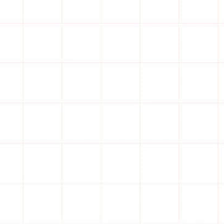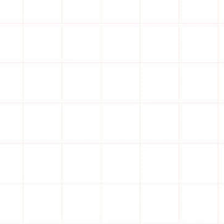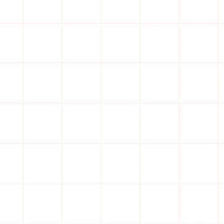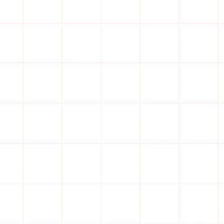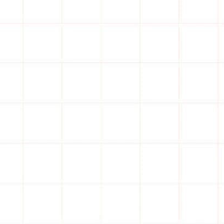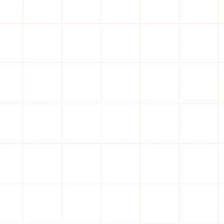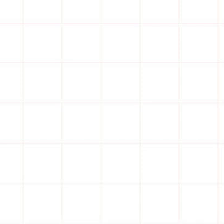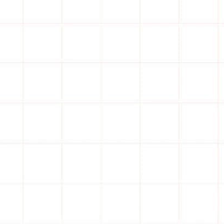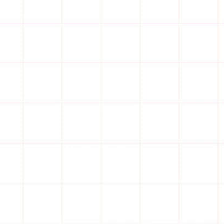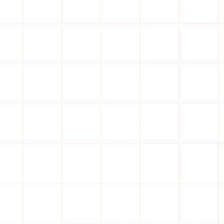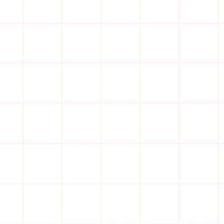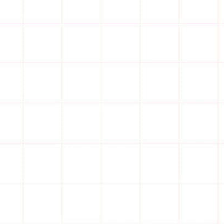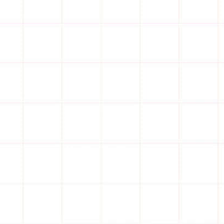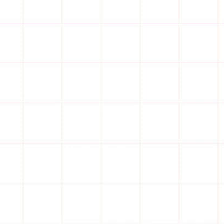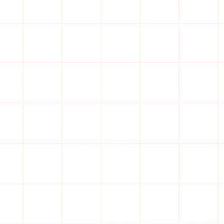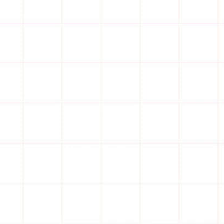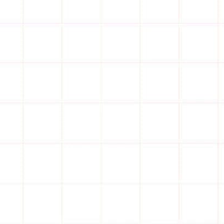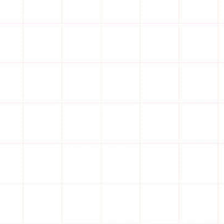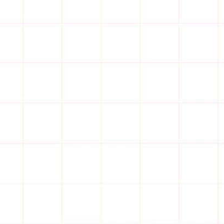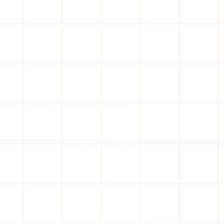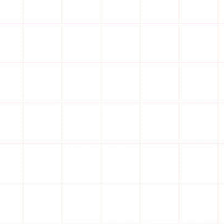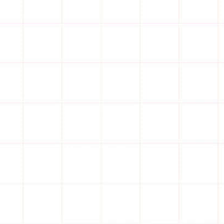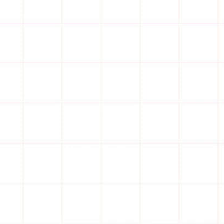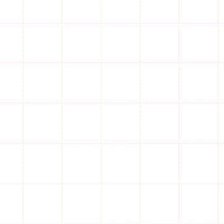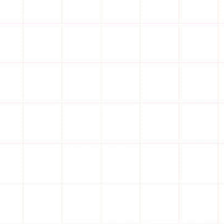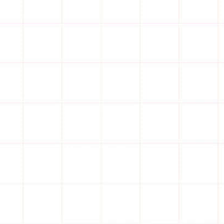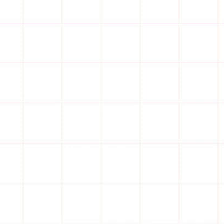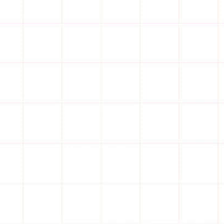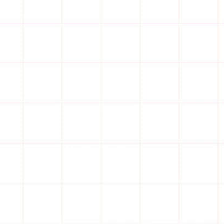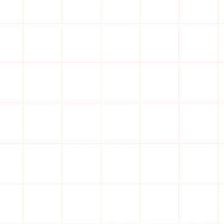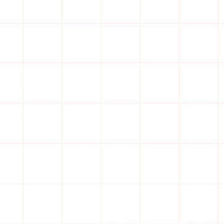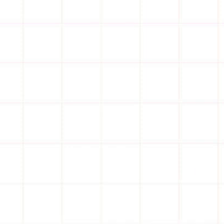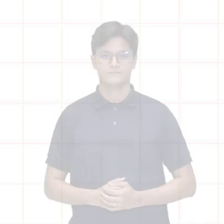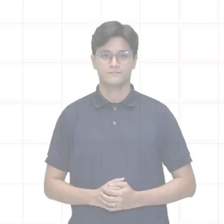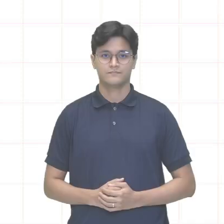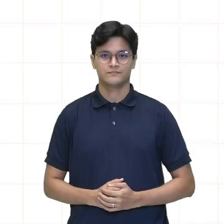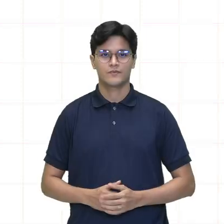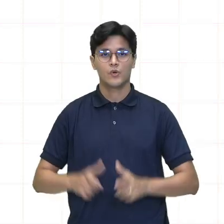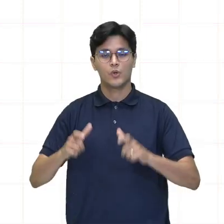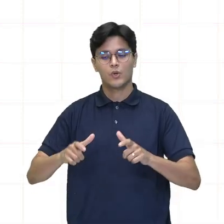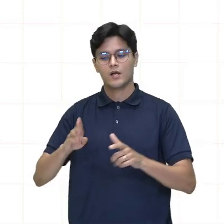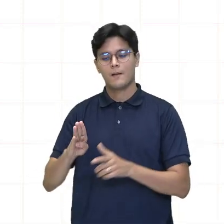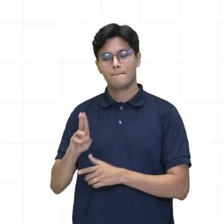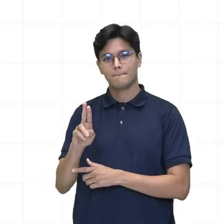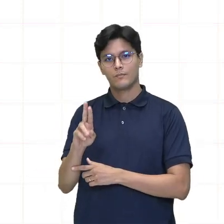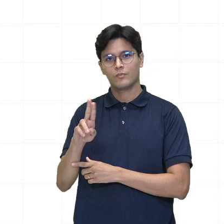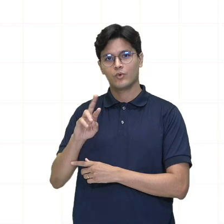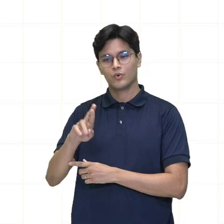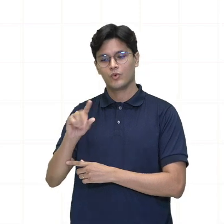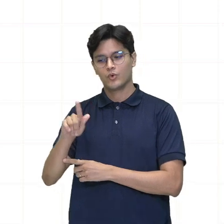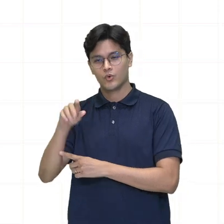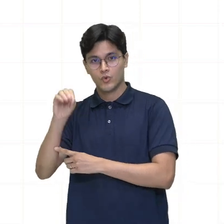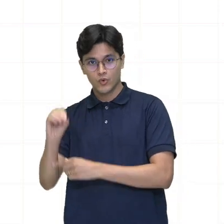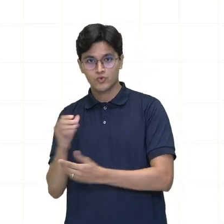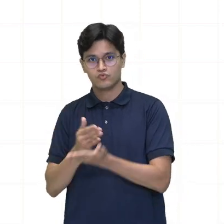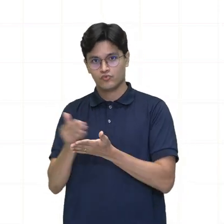se desenvolver e a crescer economicamente, que era justamente a burguesia. Então, quando se fala de ascensão